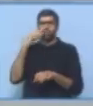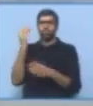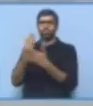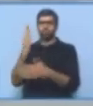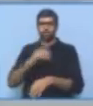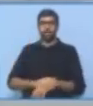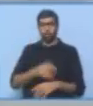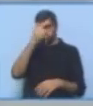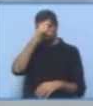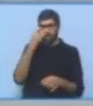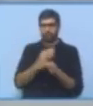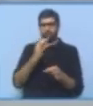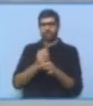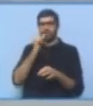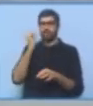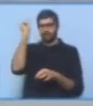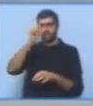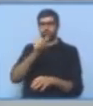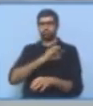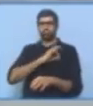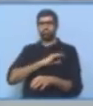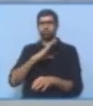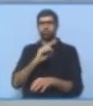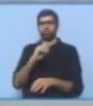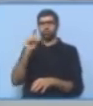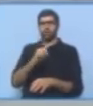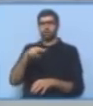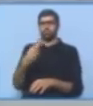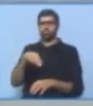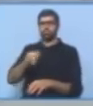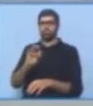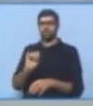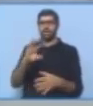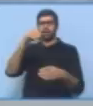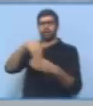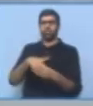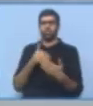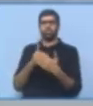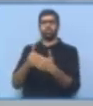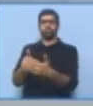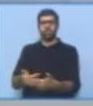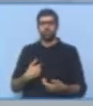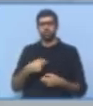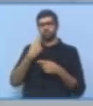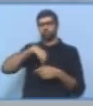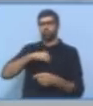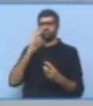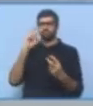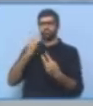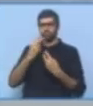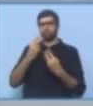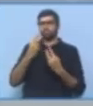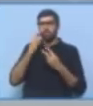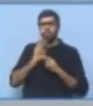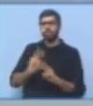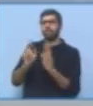esta festa litúrgica do batismo do Senhor, Frei José Nunes, insere-se desde logo num processo também de revelação, de conhecermos melhor aquela figura